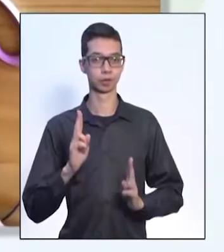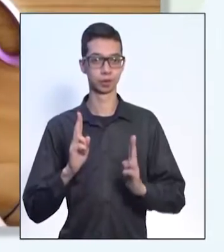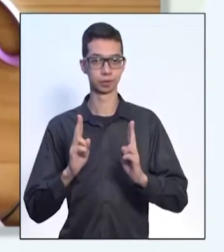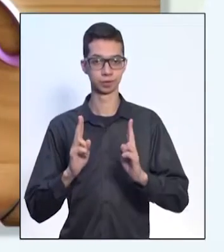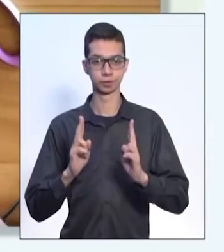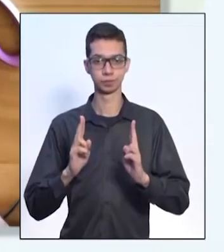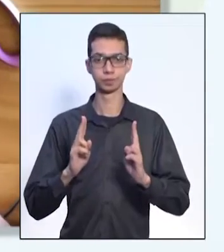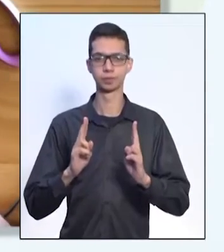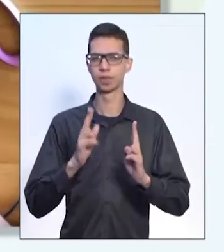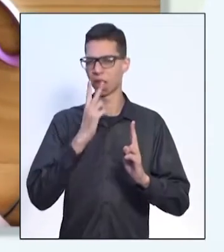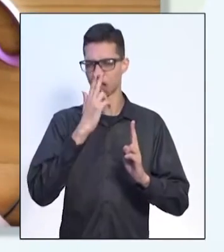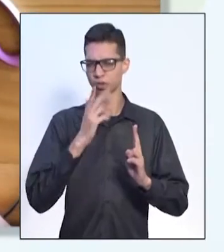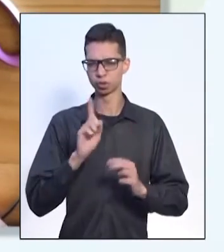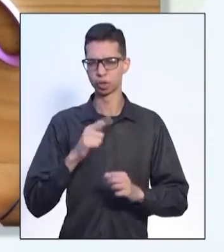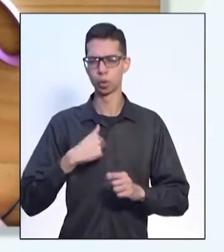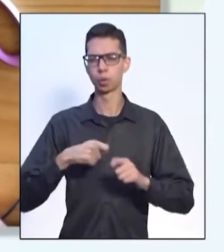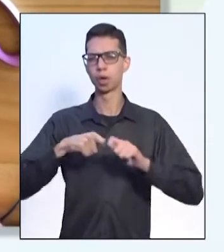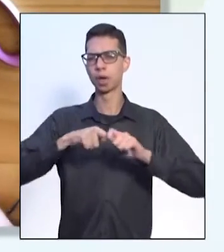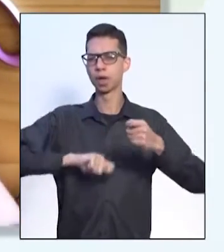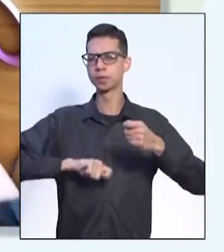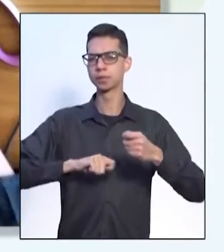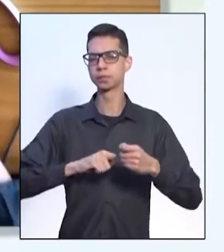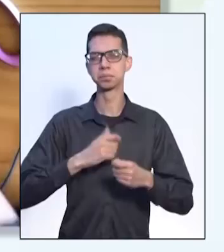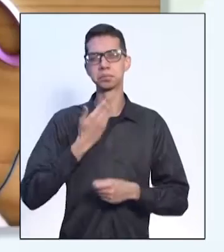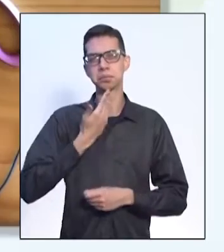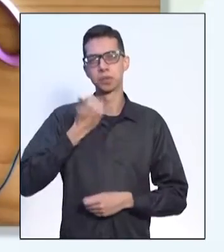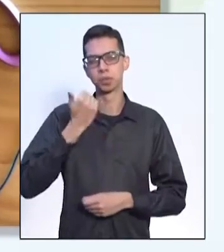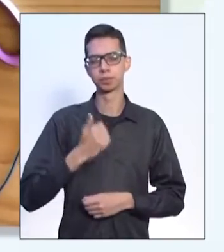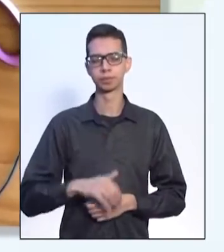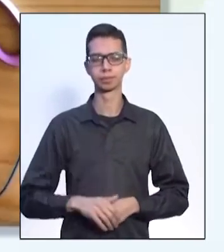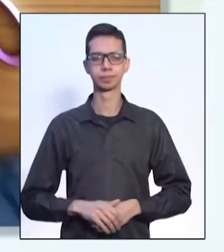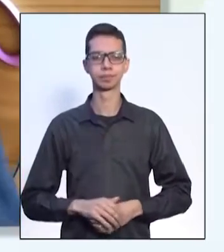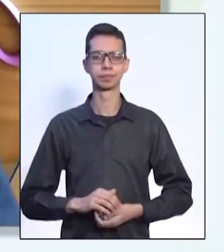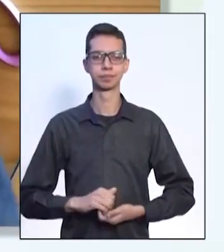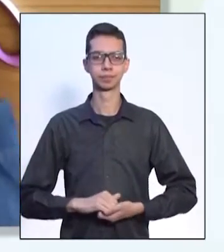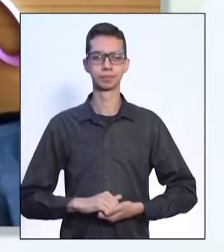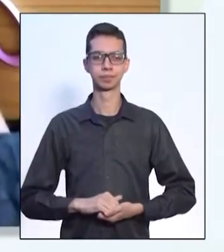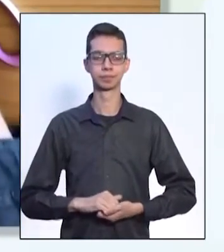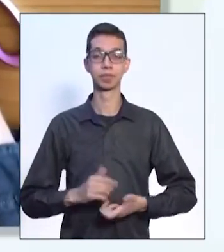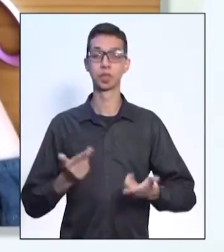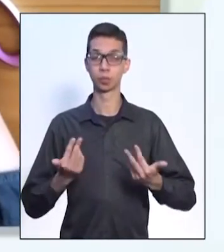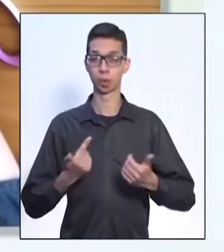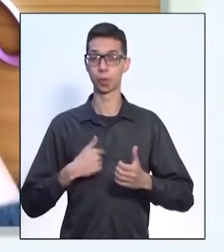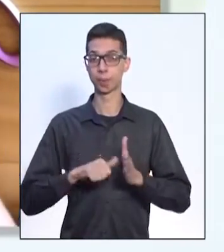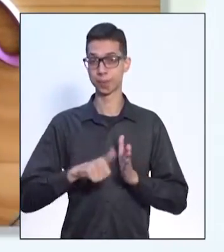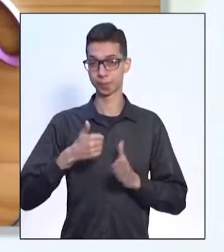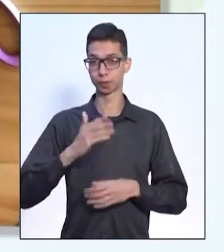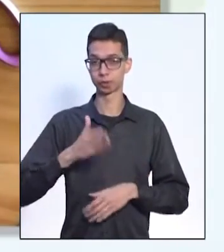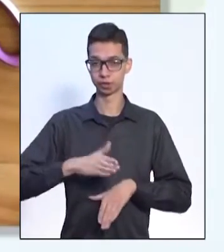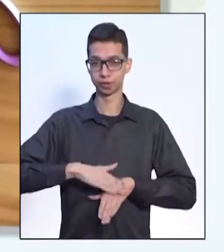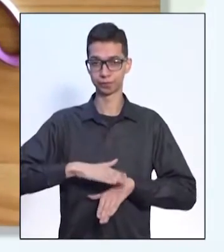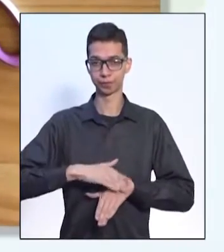Acho que eu não vou cortar não, eu vou rasgar, igual eu fiz nessa outra. Primeiro. Então, aqui estão as minhas